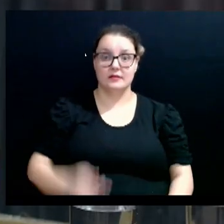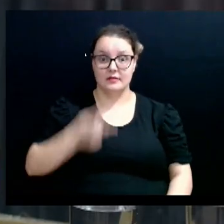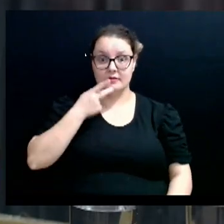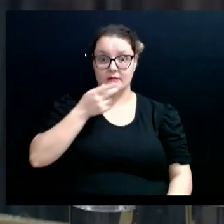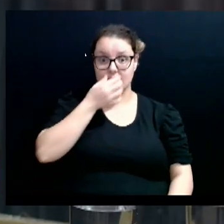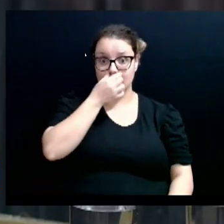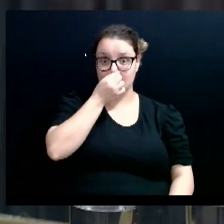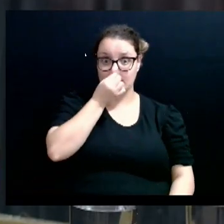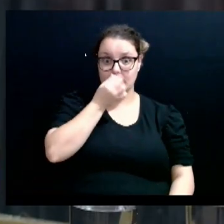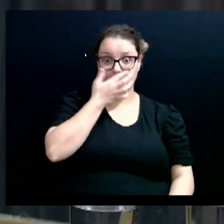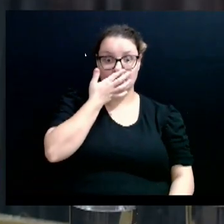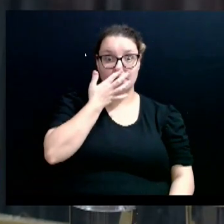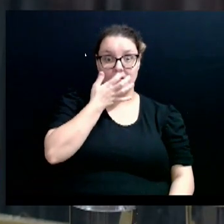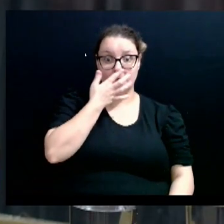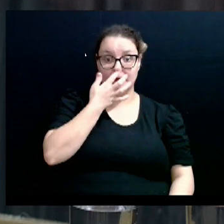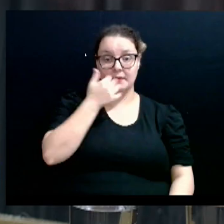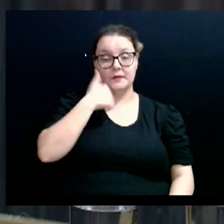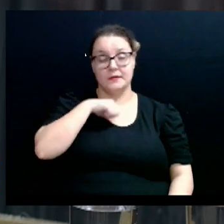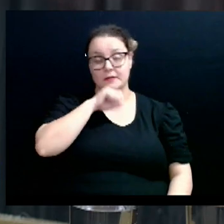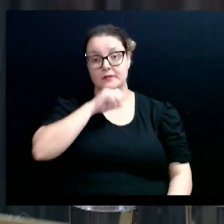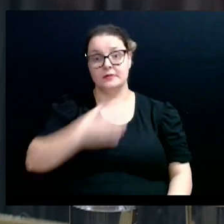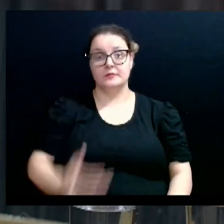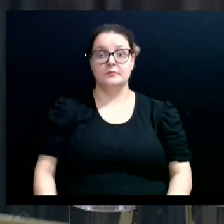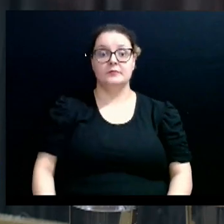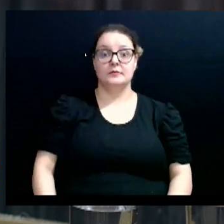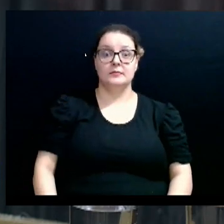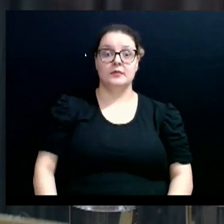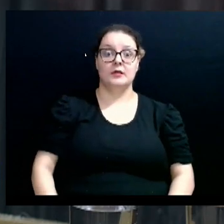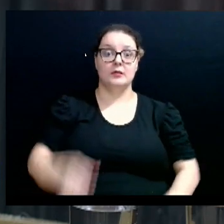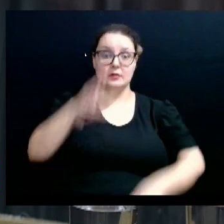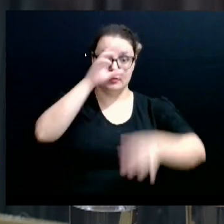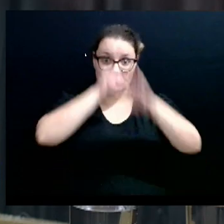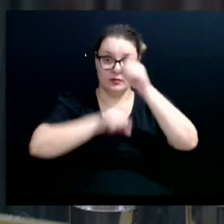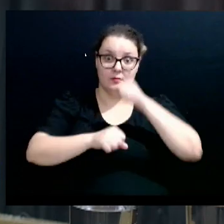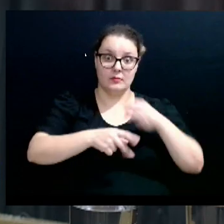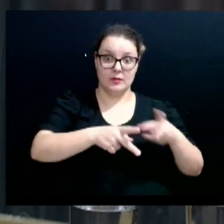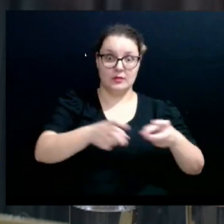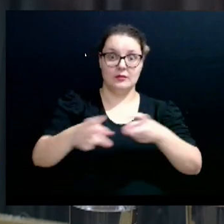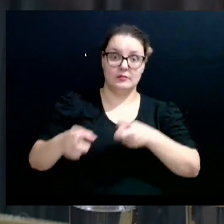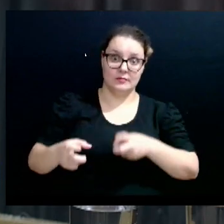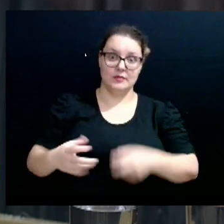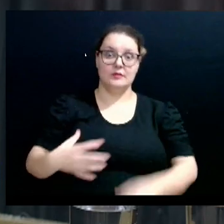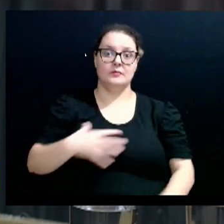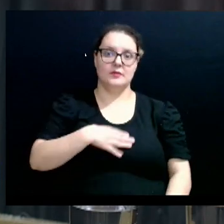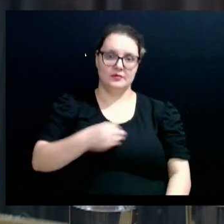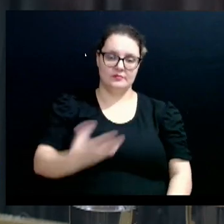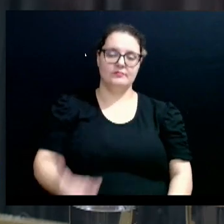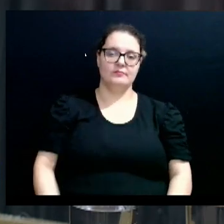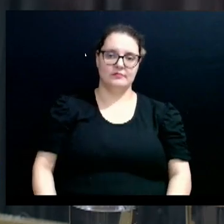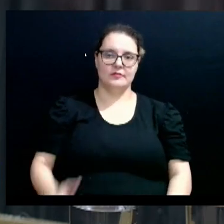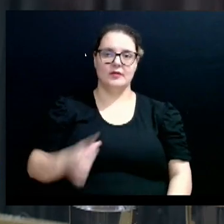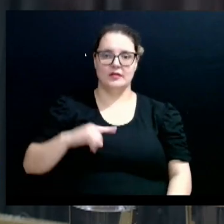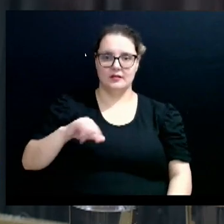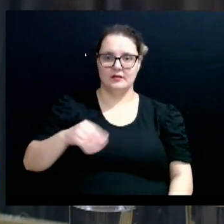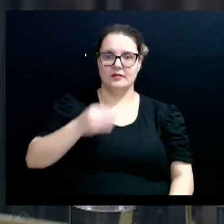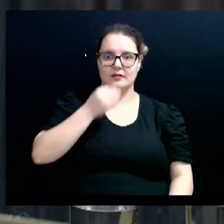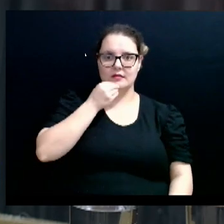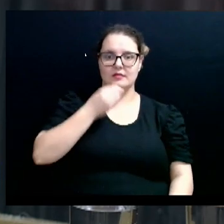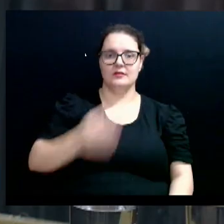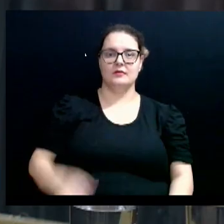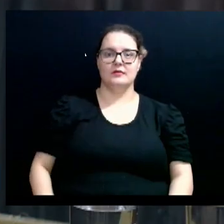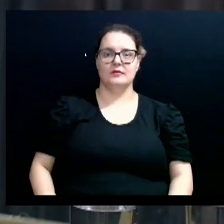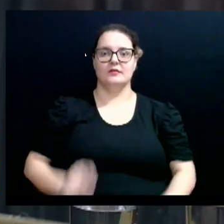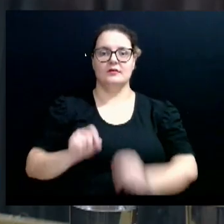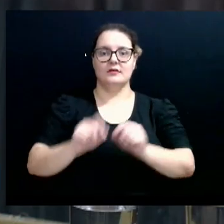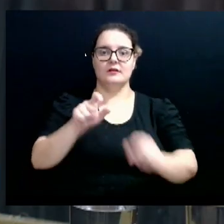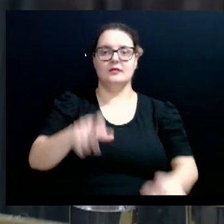mães, eh, elas aprendem a olhar para o filho. Elas têm Uhum. essa oportunidade de quem é, né, esse